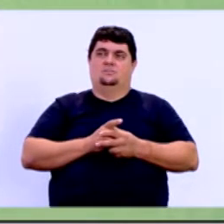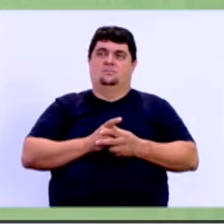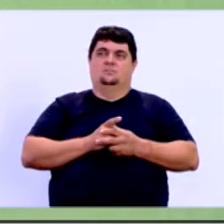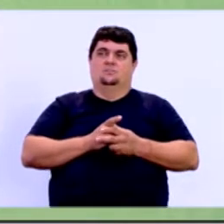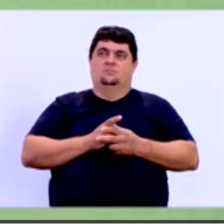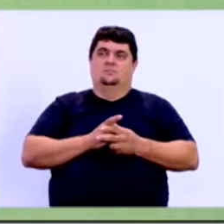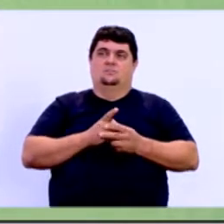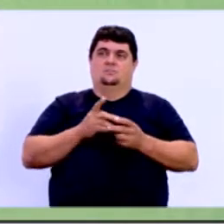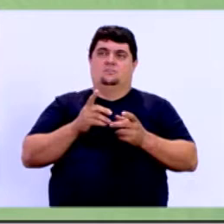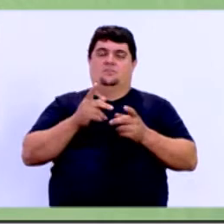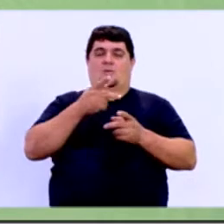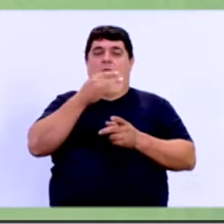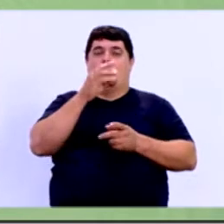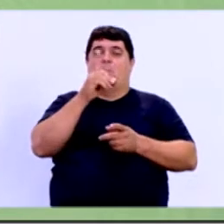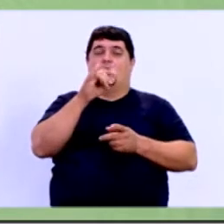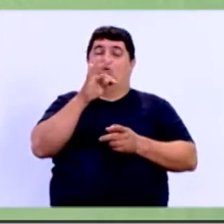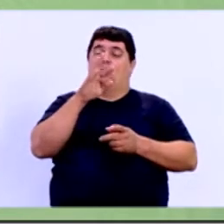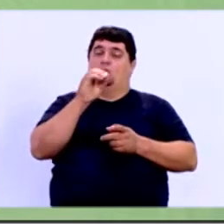O produto,